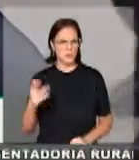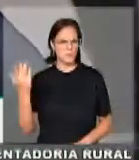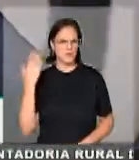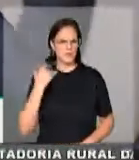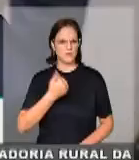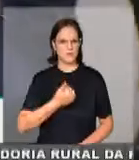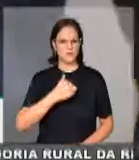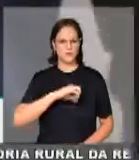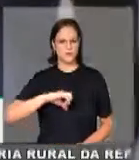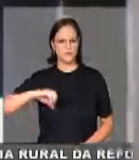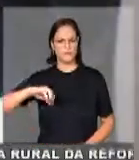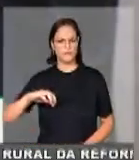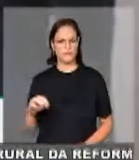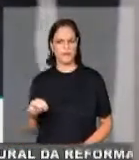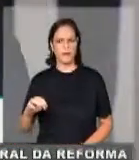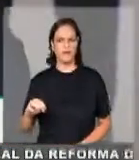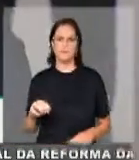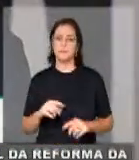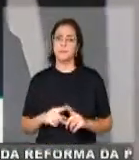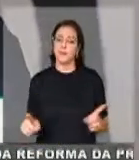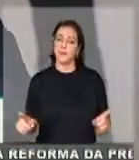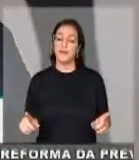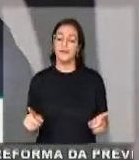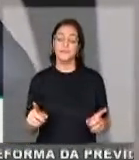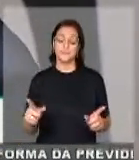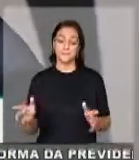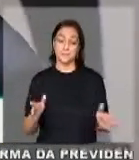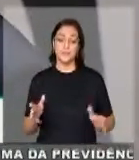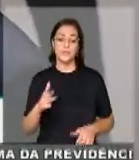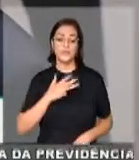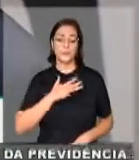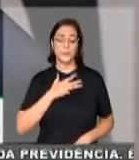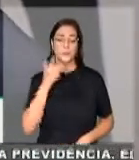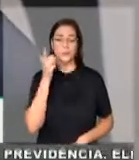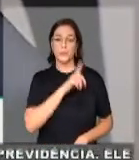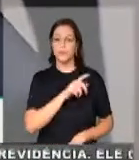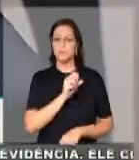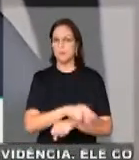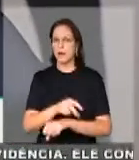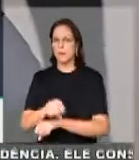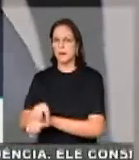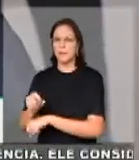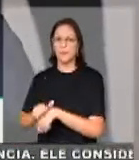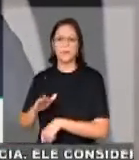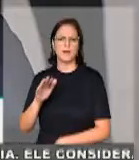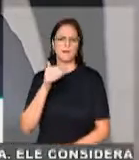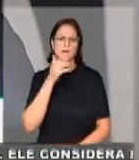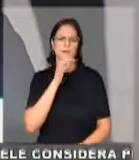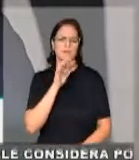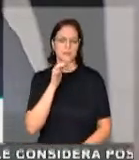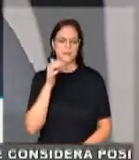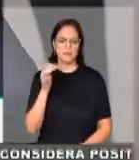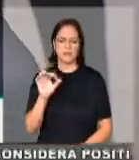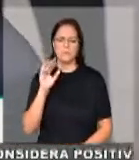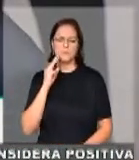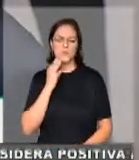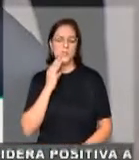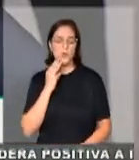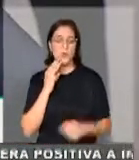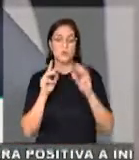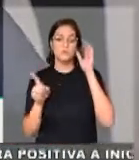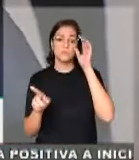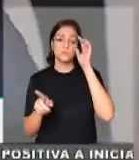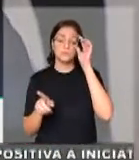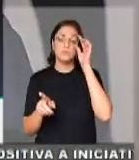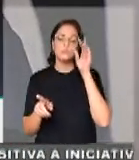Ao contrário da era Lula, que nós geramos 10 milhões de empregos com carteira de trabalho assinado e que tivemos, tanto no governo Lula e até o primeiro governo da